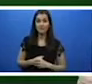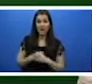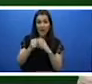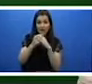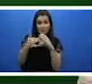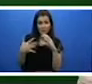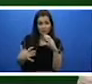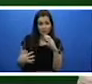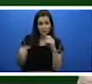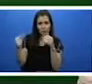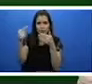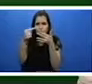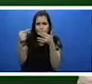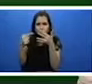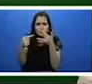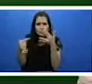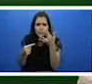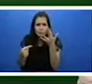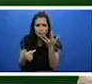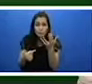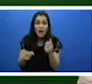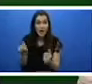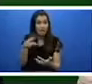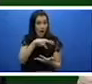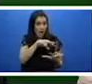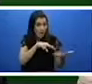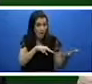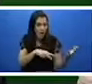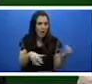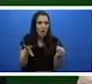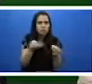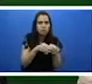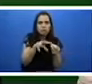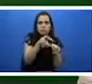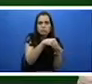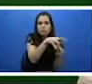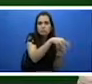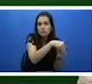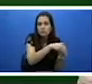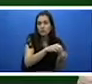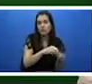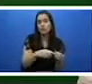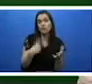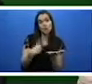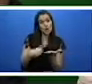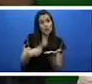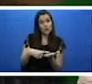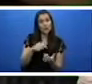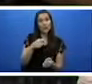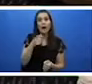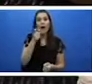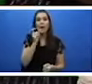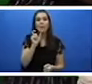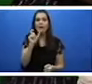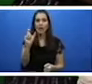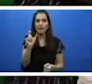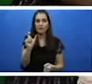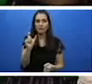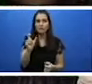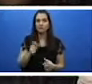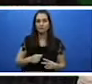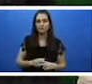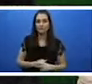eles? Vocês vão lendo e completando de acordo com a palavrinha aqui.